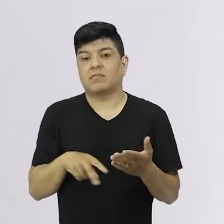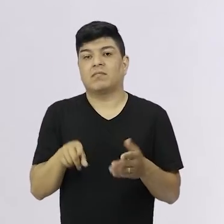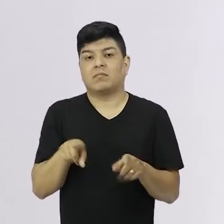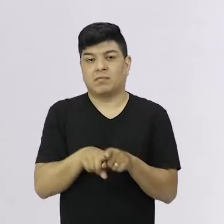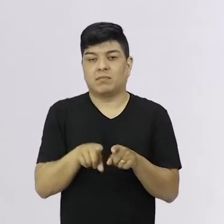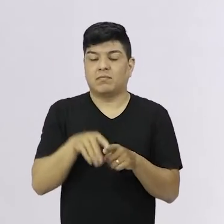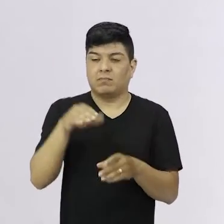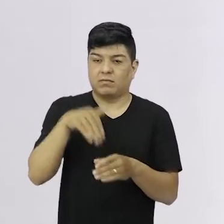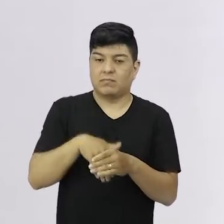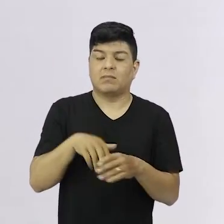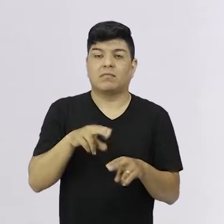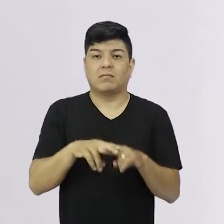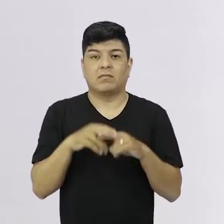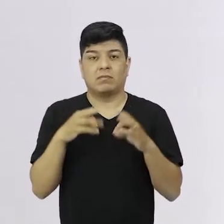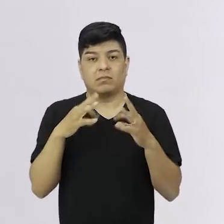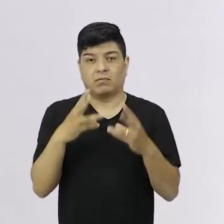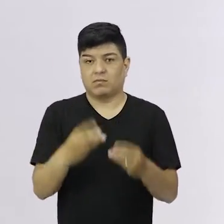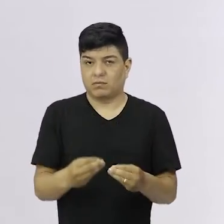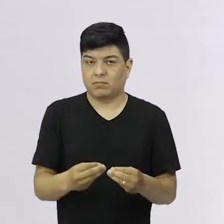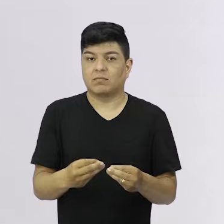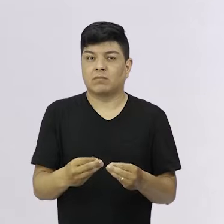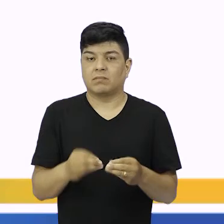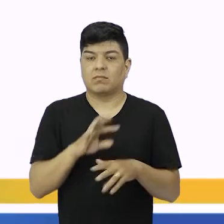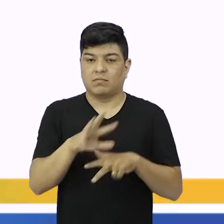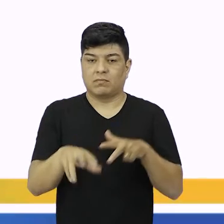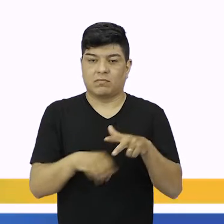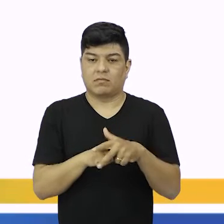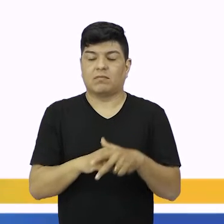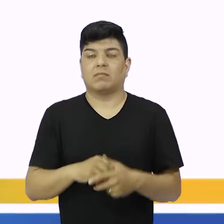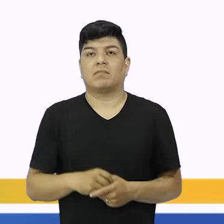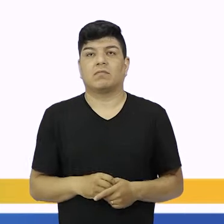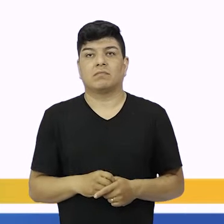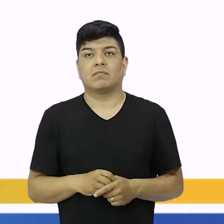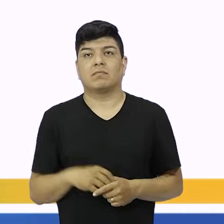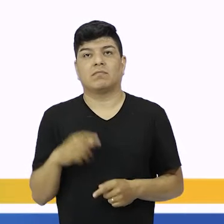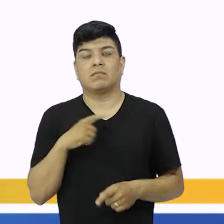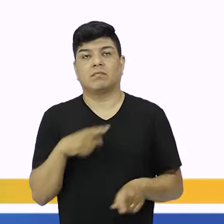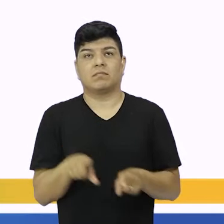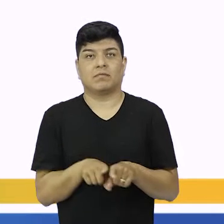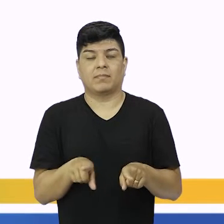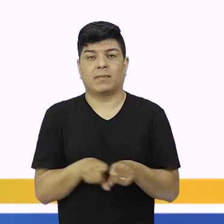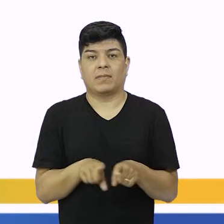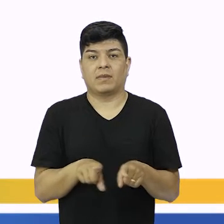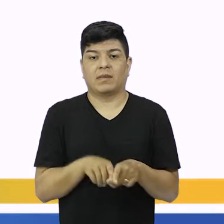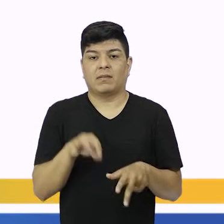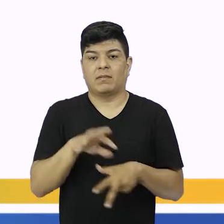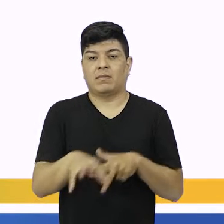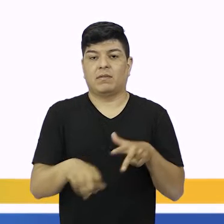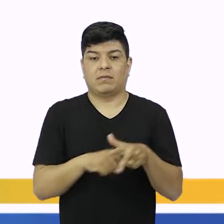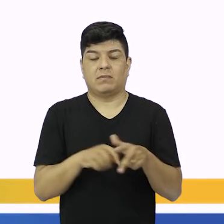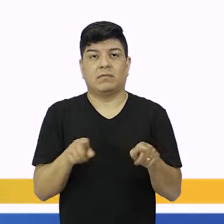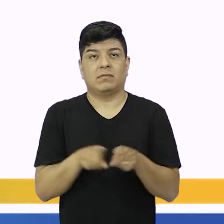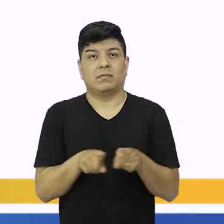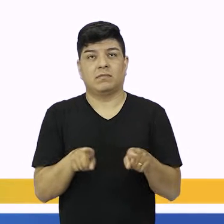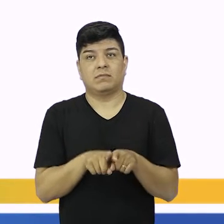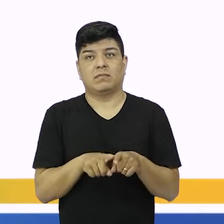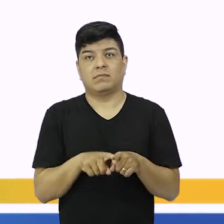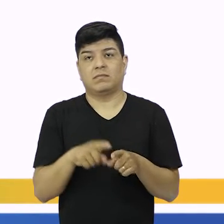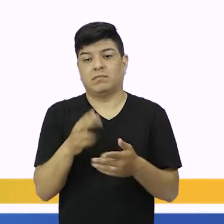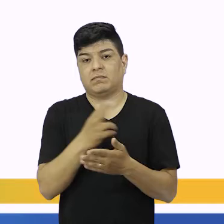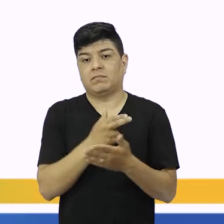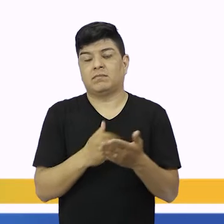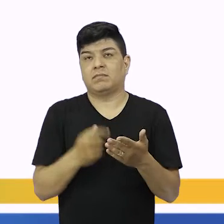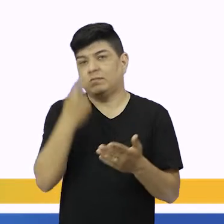eram listadas, então a gente tem várias fraudes, né? Aí falando também aí das fraudes, a gente tem aí uma